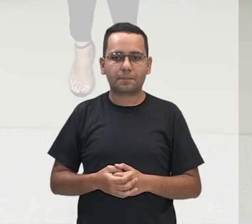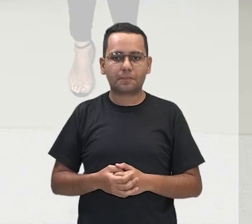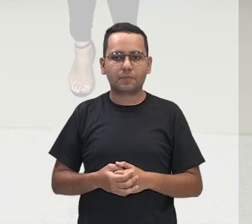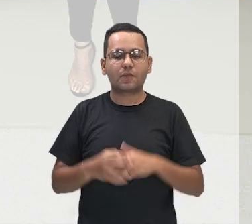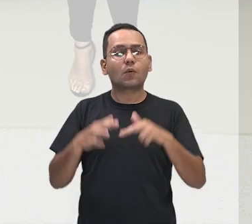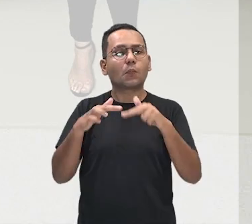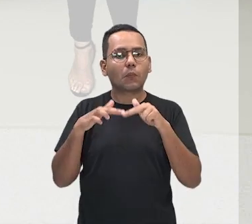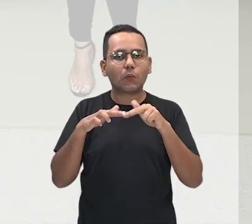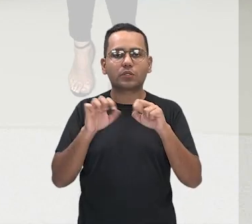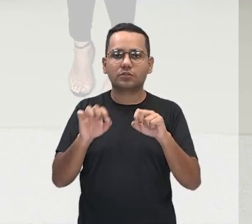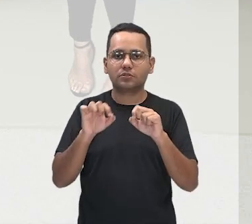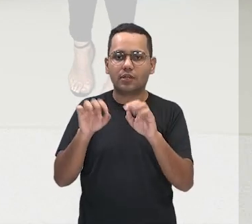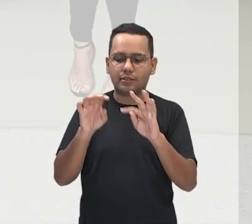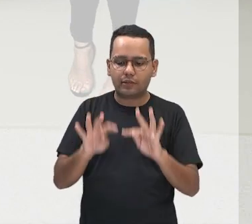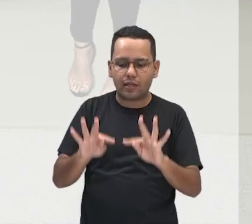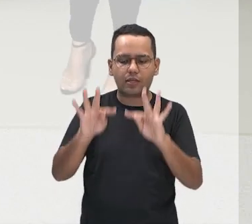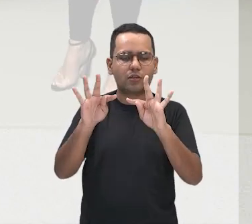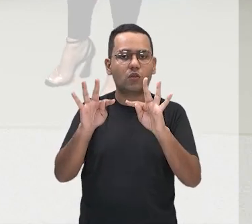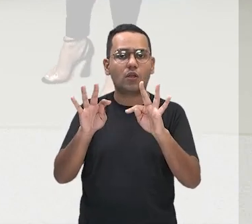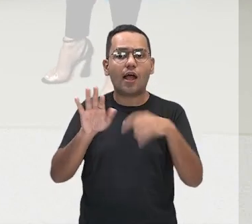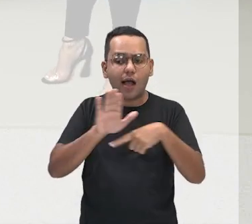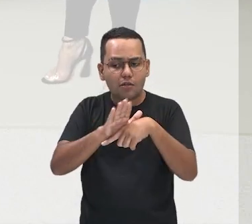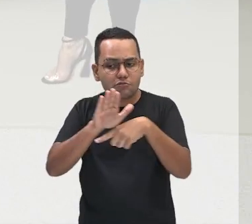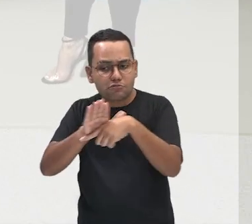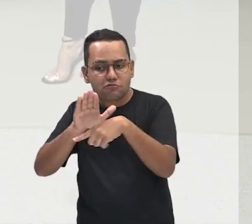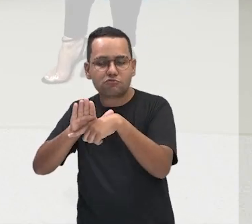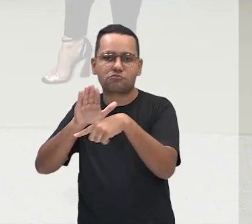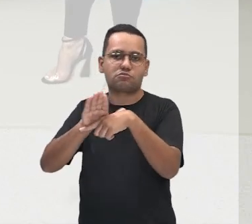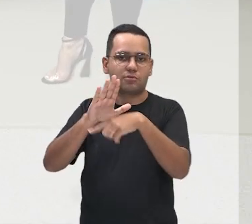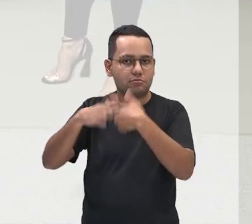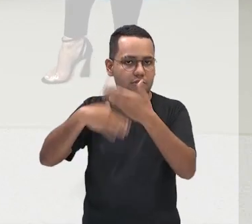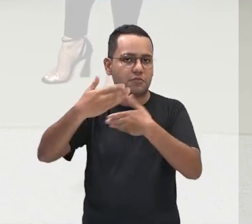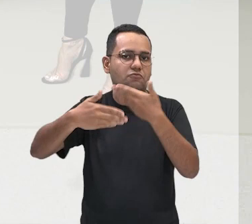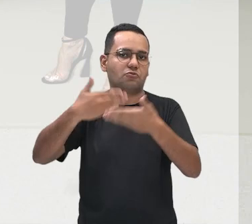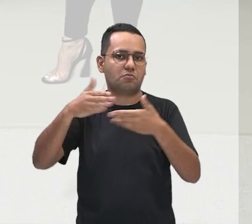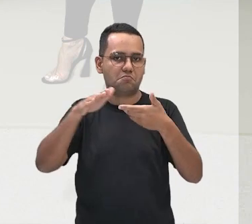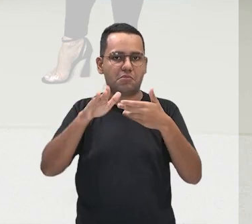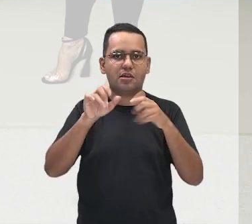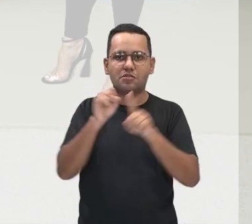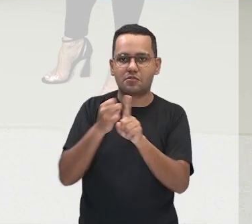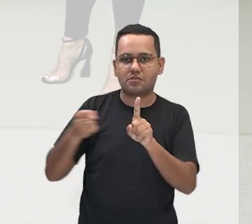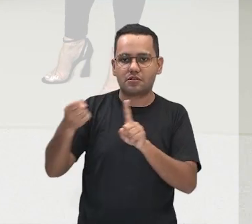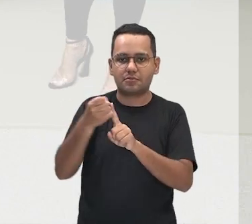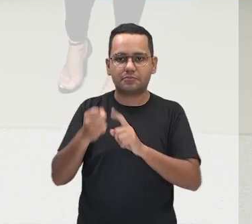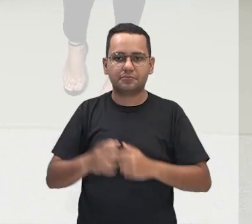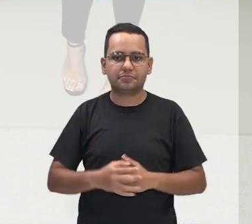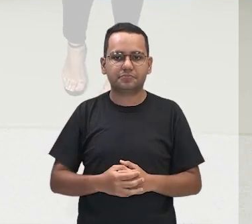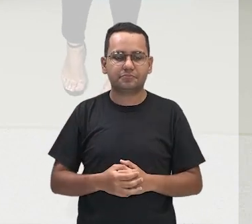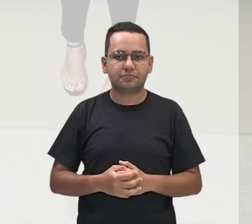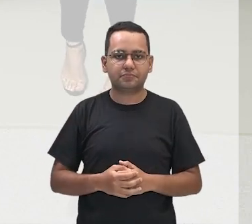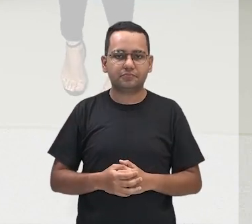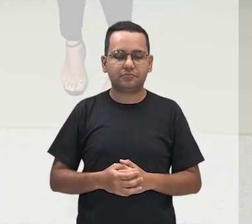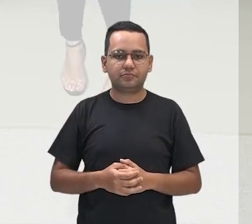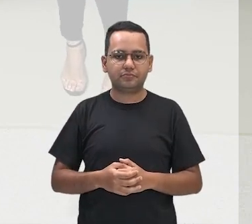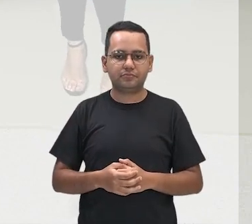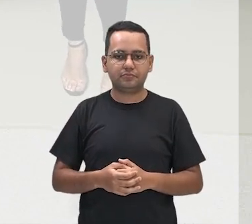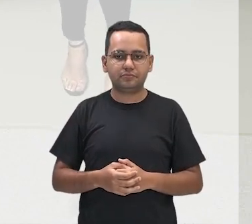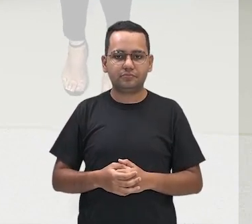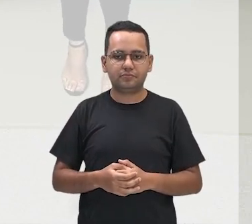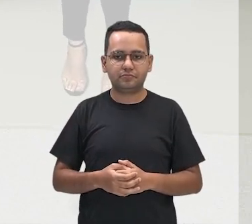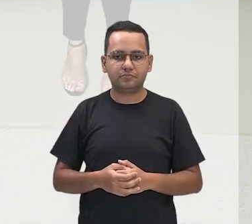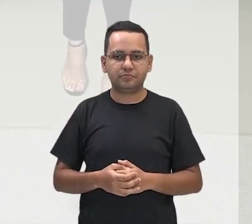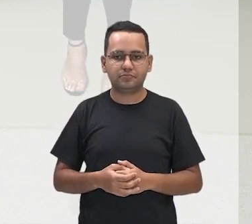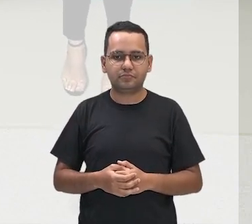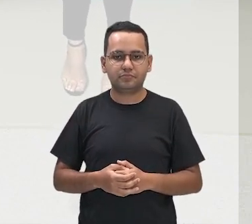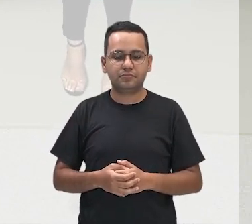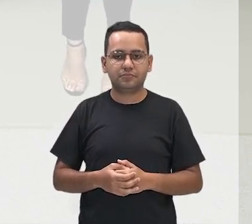de toda uma sociedade. A gente consegue perceber, o mundo está todo conectado. Então, a gente percebe que uma